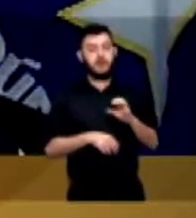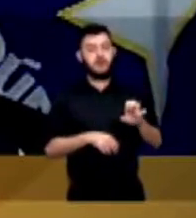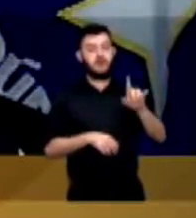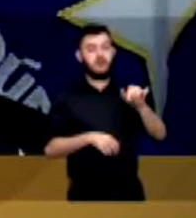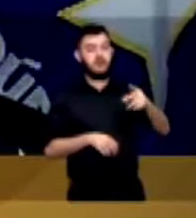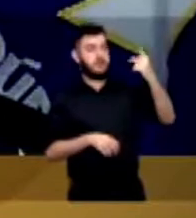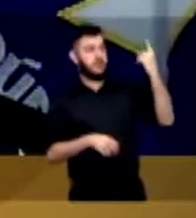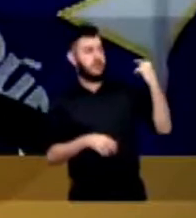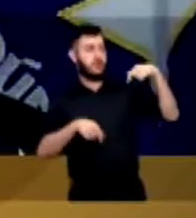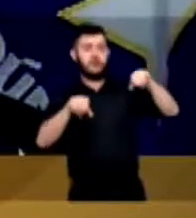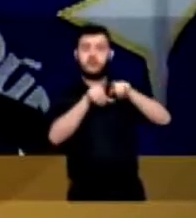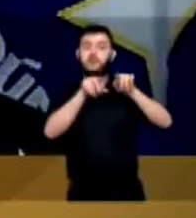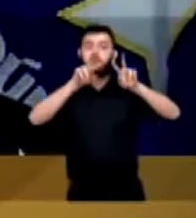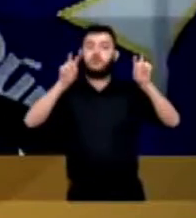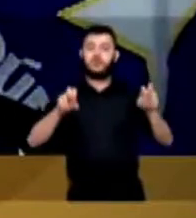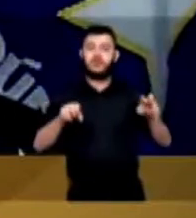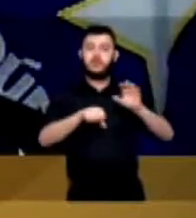direta de